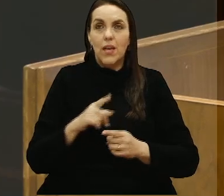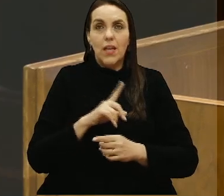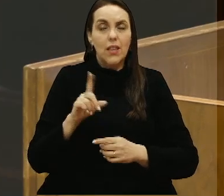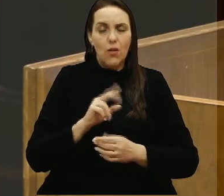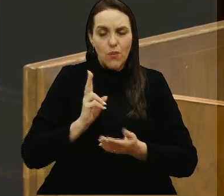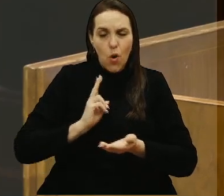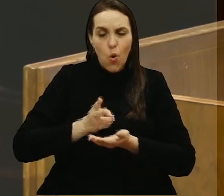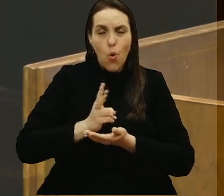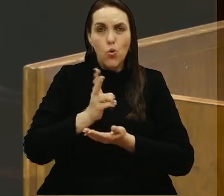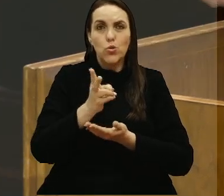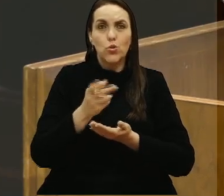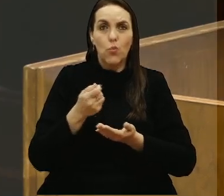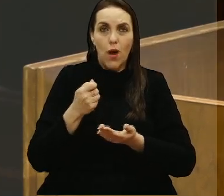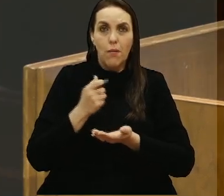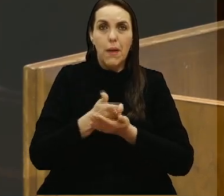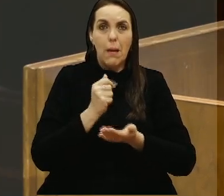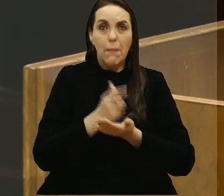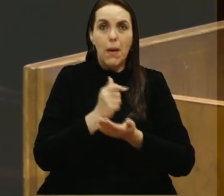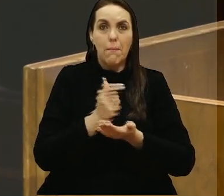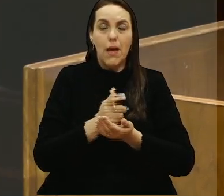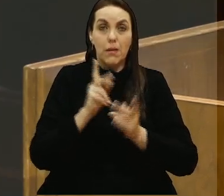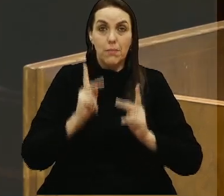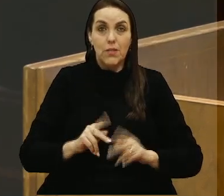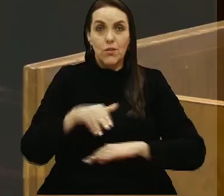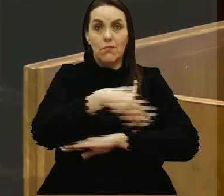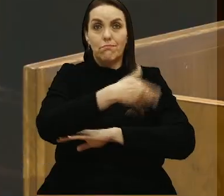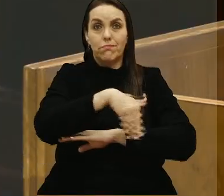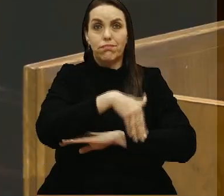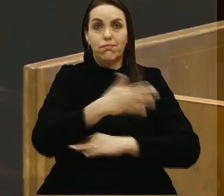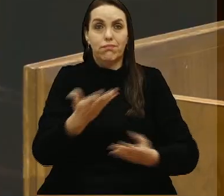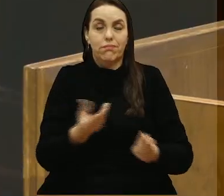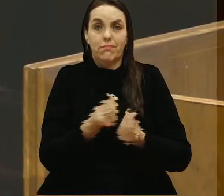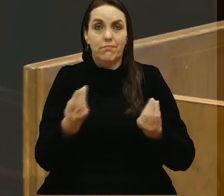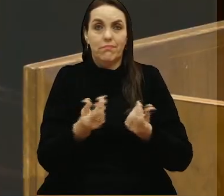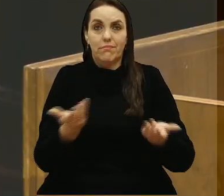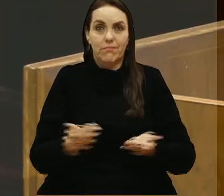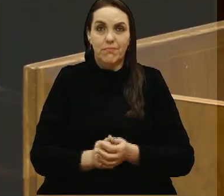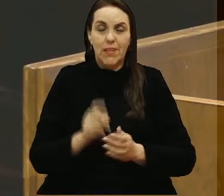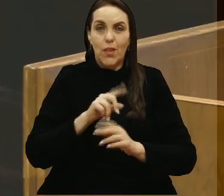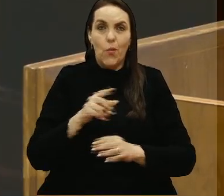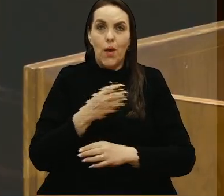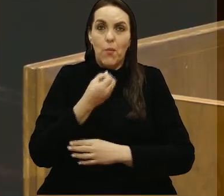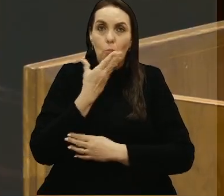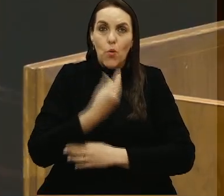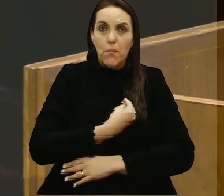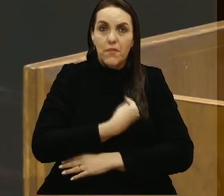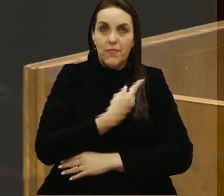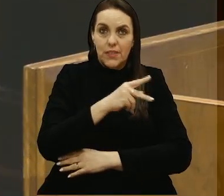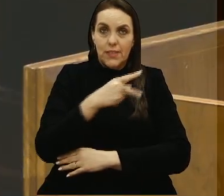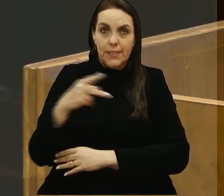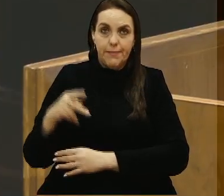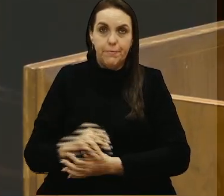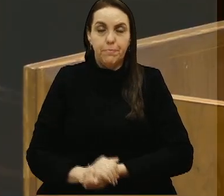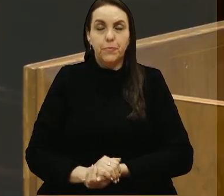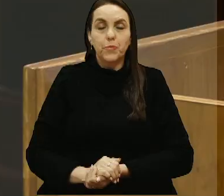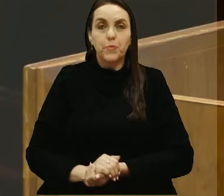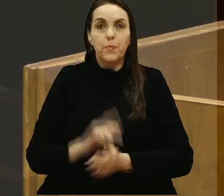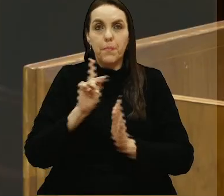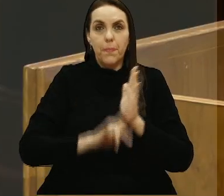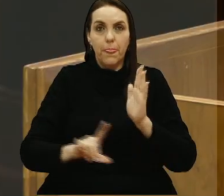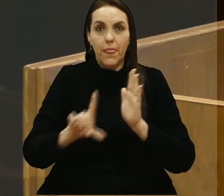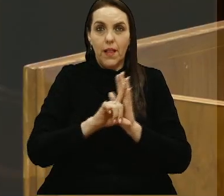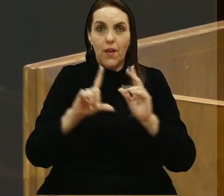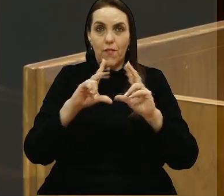manter financiado esse pessoal nessa condição que não é uma condição ideal de vida. E aqui, nesse projeto de lei lá de Florianópolis, ele